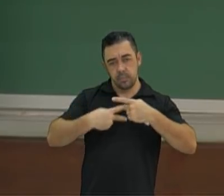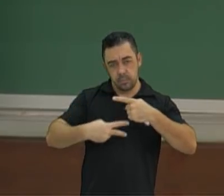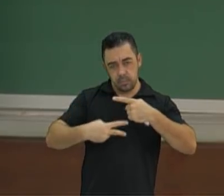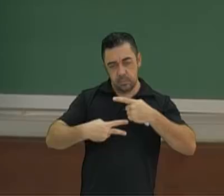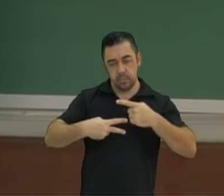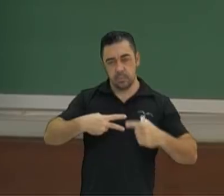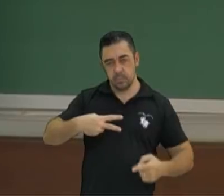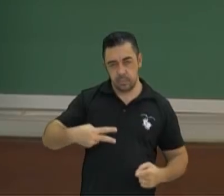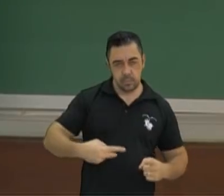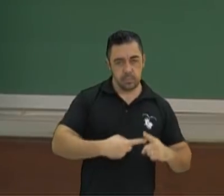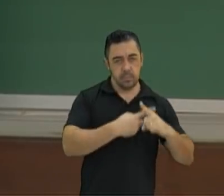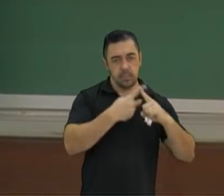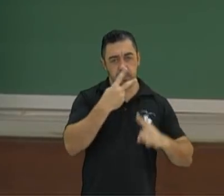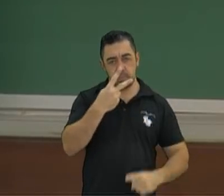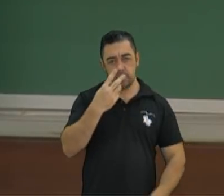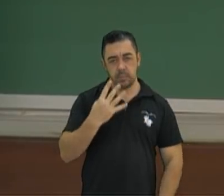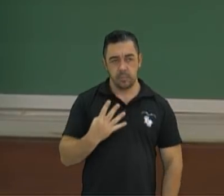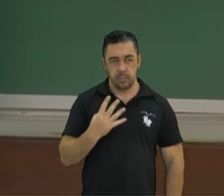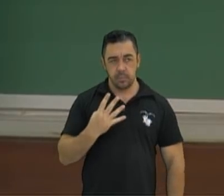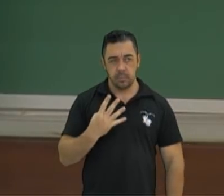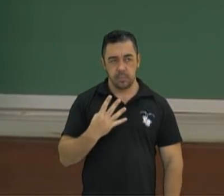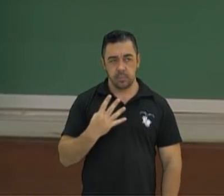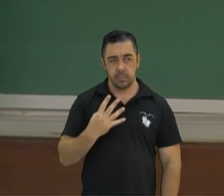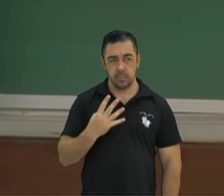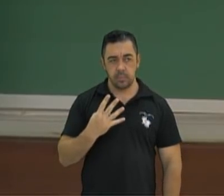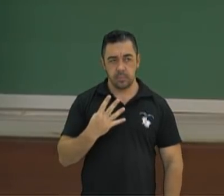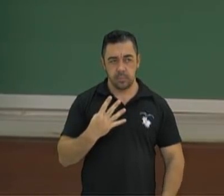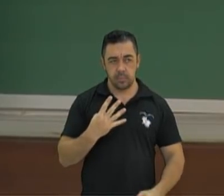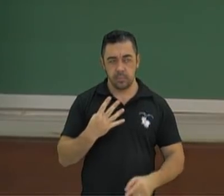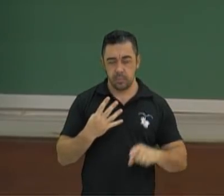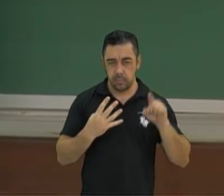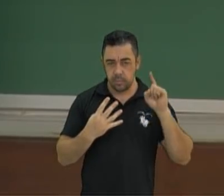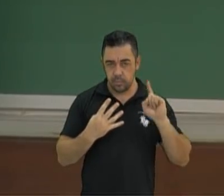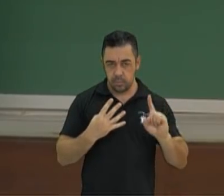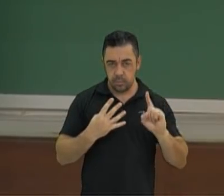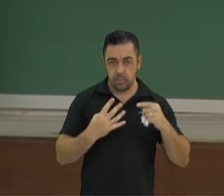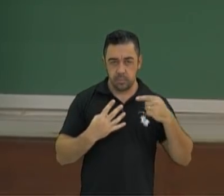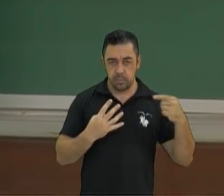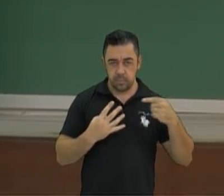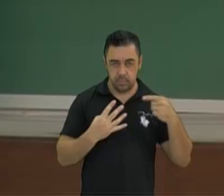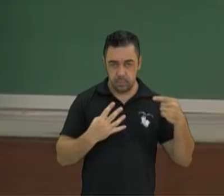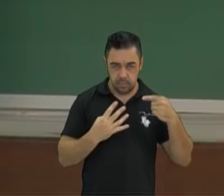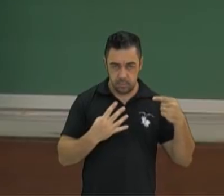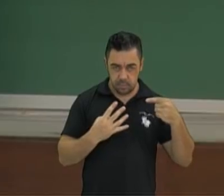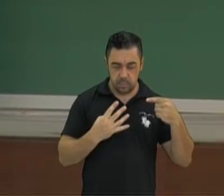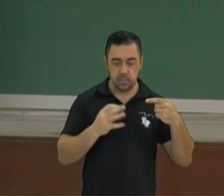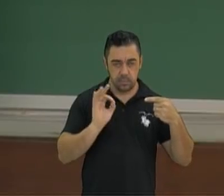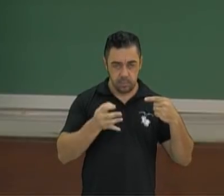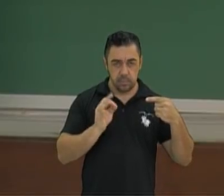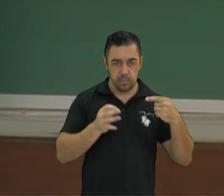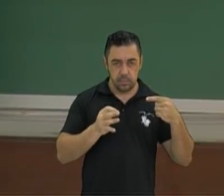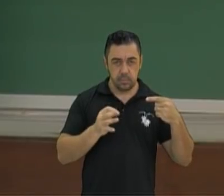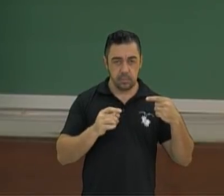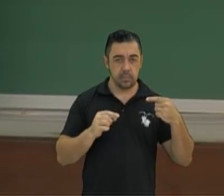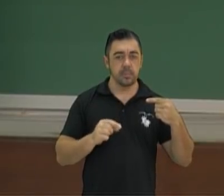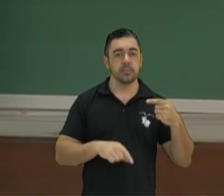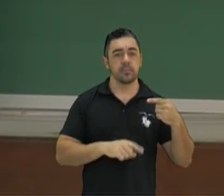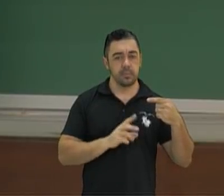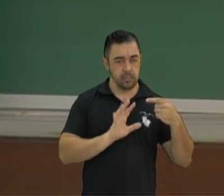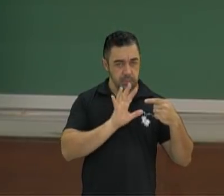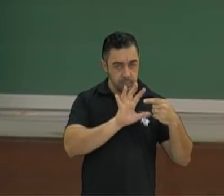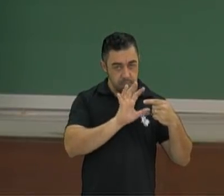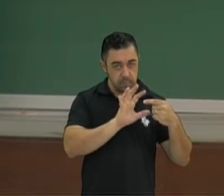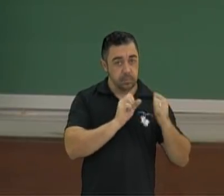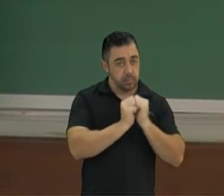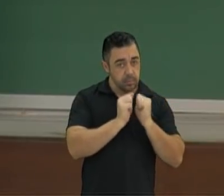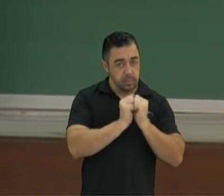dar 2. 2 vezes 2, 4. Não esquece que essa primeira fração ela é negativa. Então, esse menos tem que